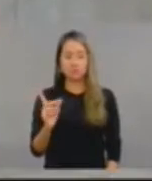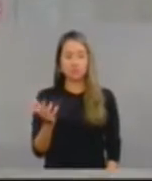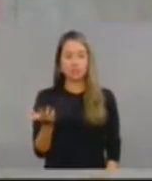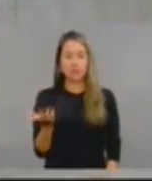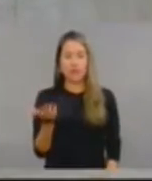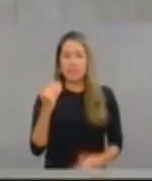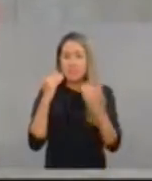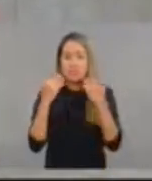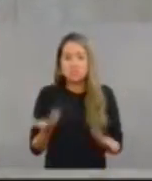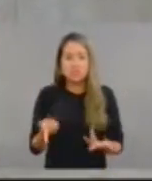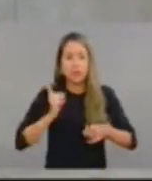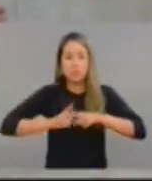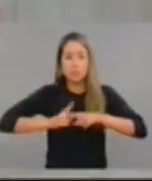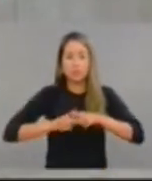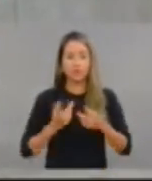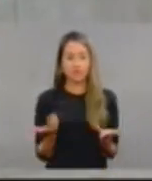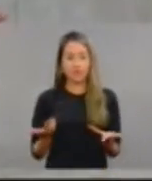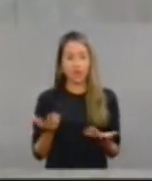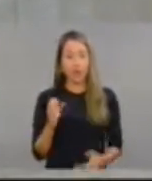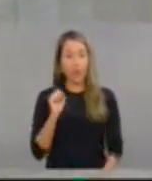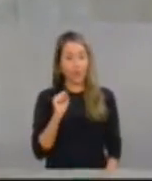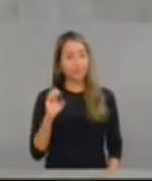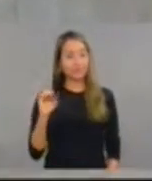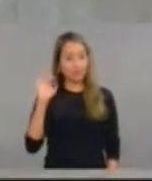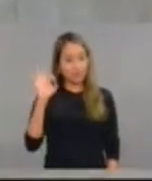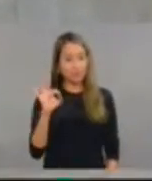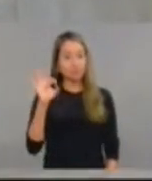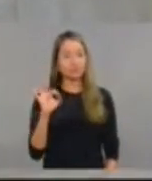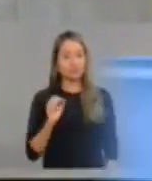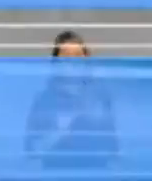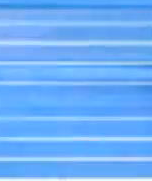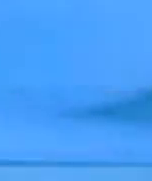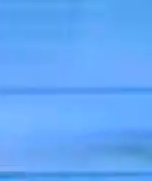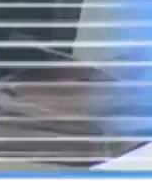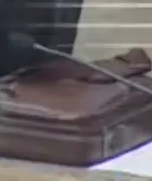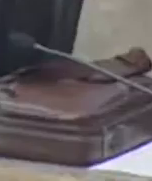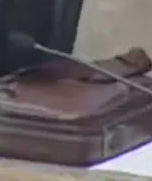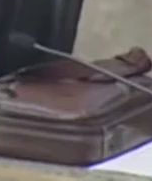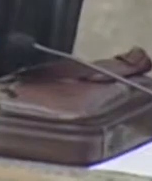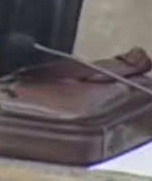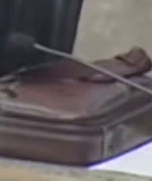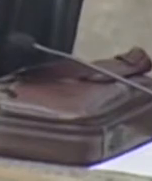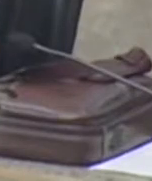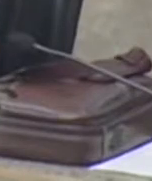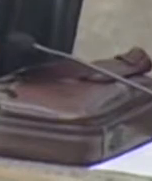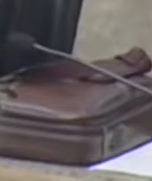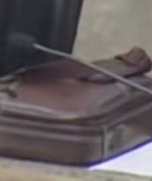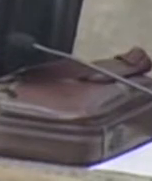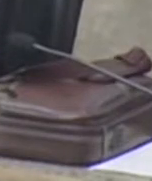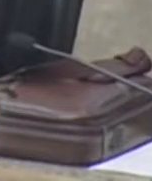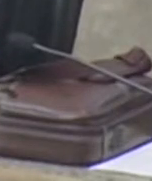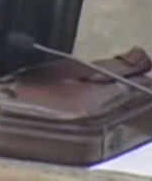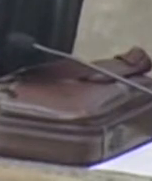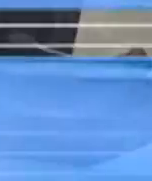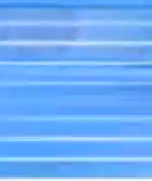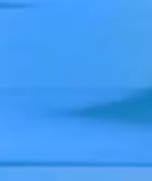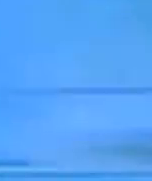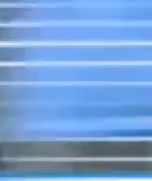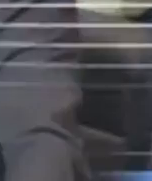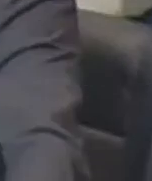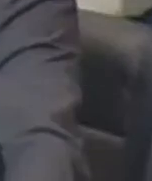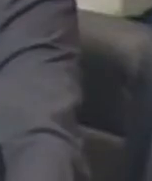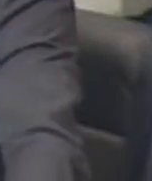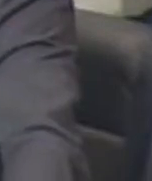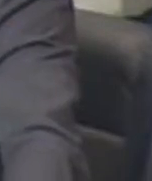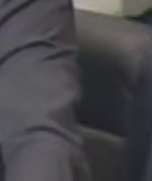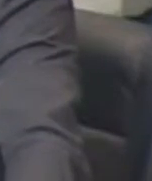80% dos crimes que ocorrem no estado Ceará não send mudar as leis mudar forma de investigar uma